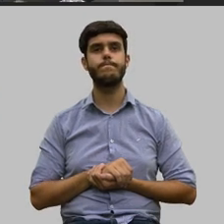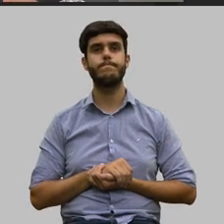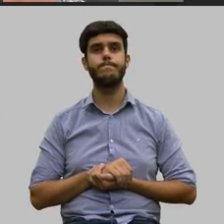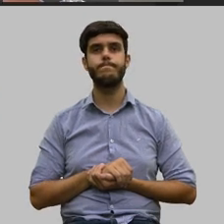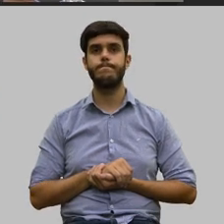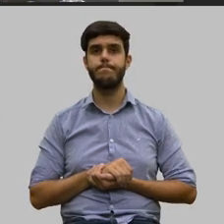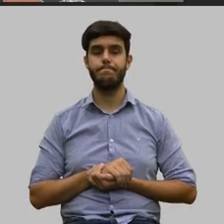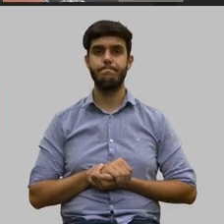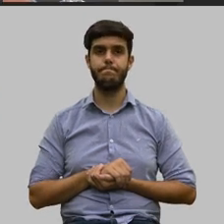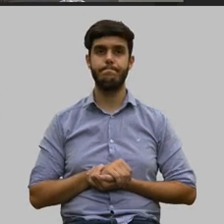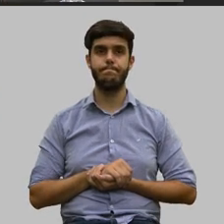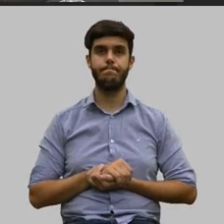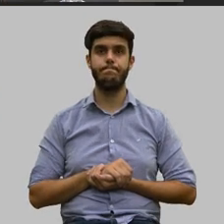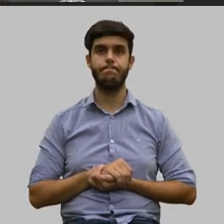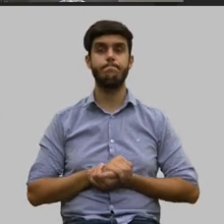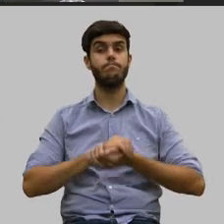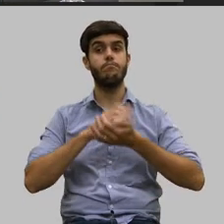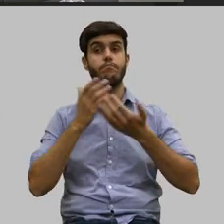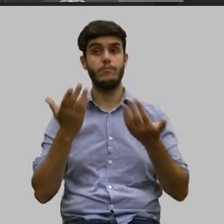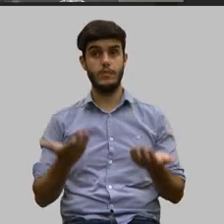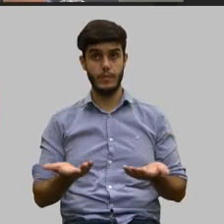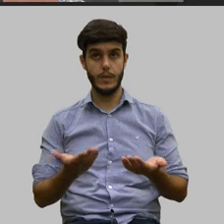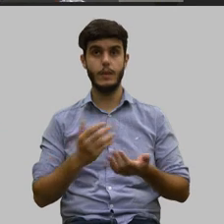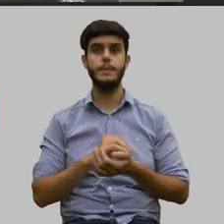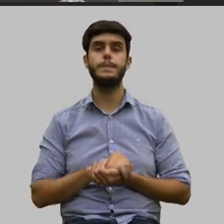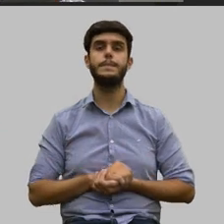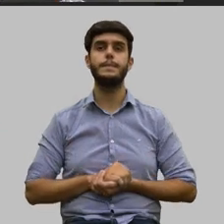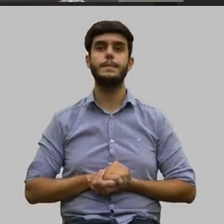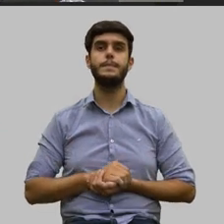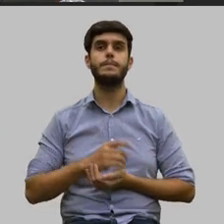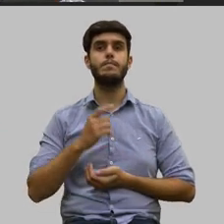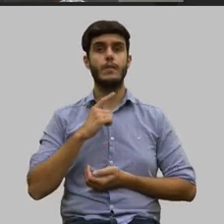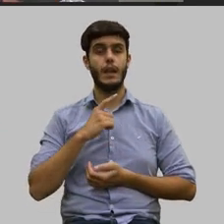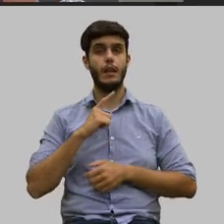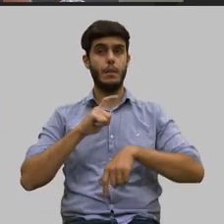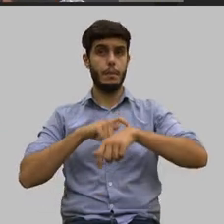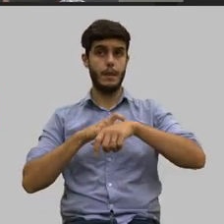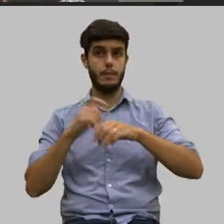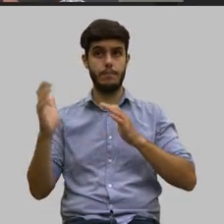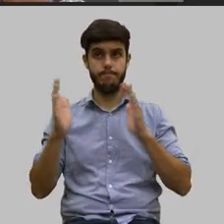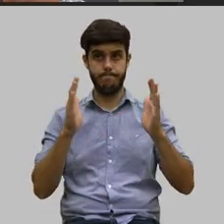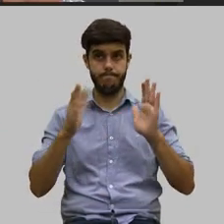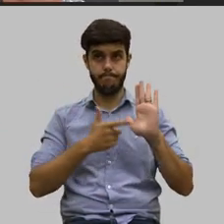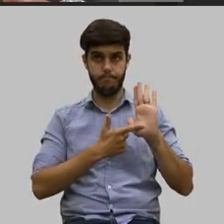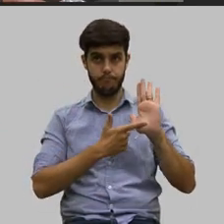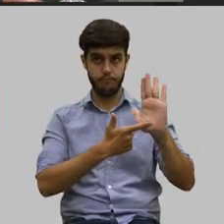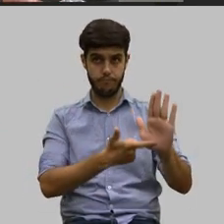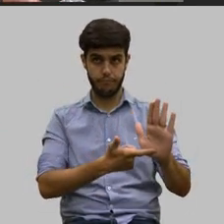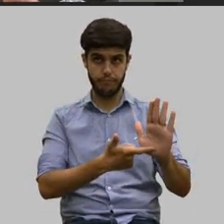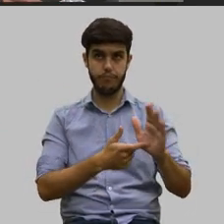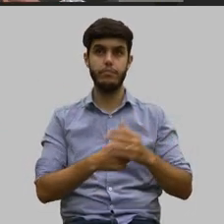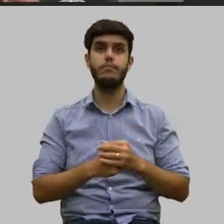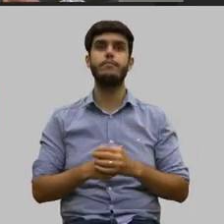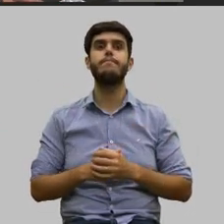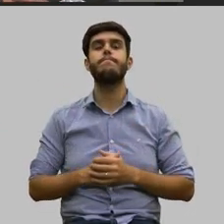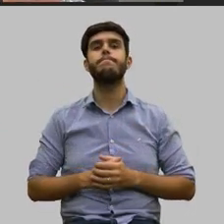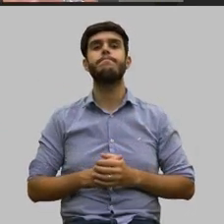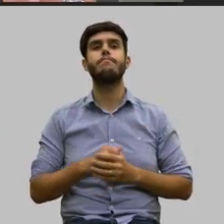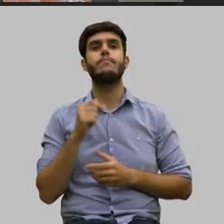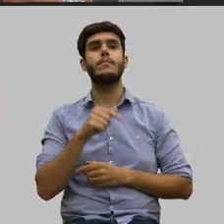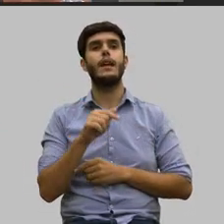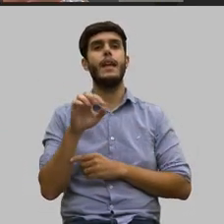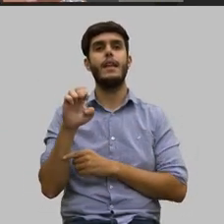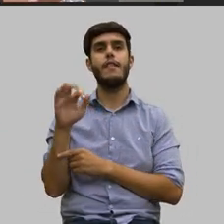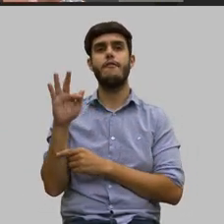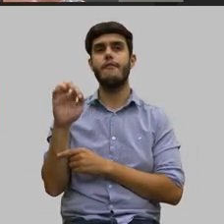isso Beleza bom então nós vamos discorrer dentro do nosso tempo em aspectos macro né com relação ao efetivo em especial